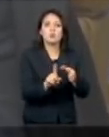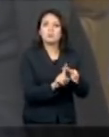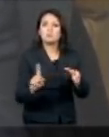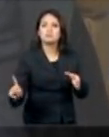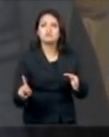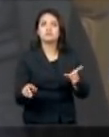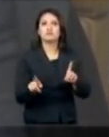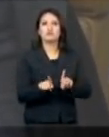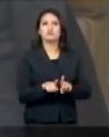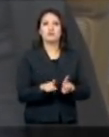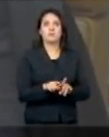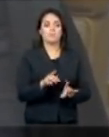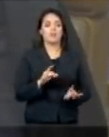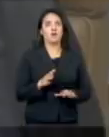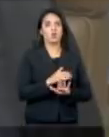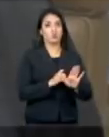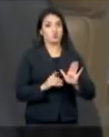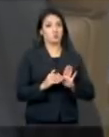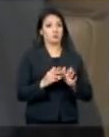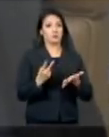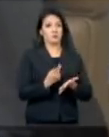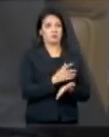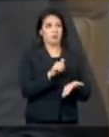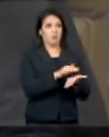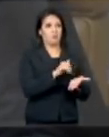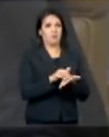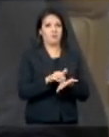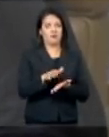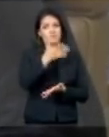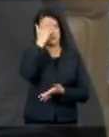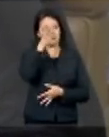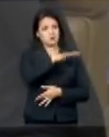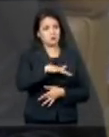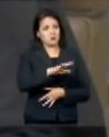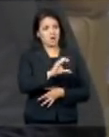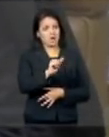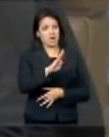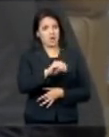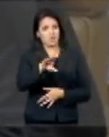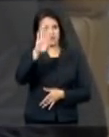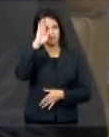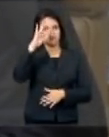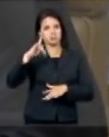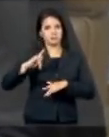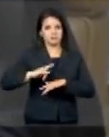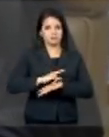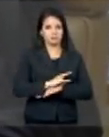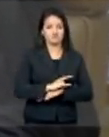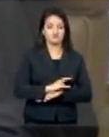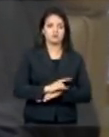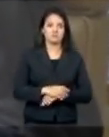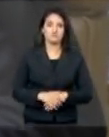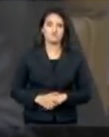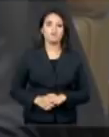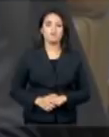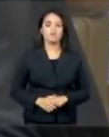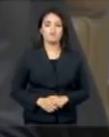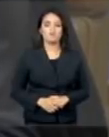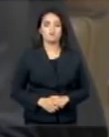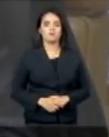ofício nos cabos da força aérea brasileira e tal é